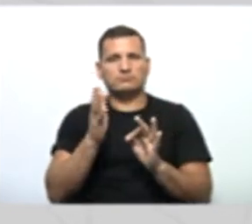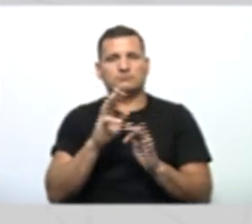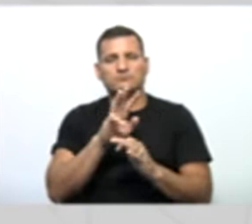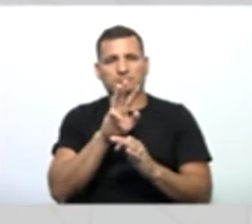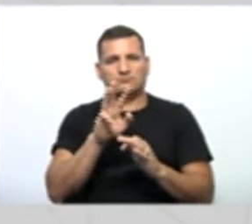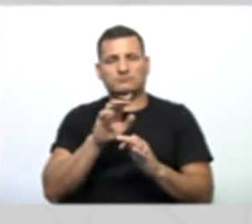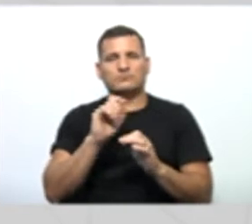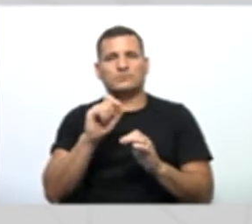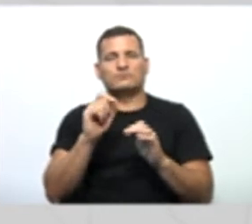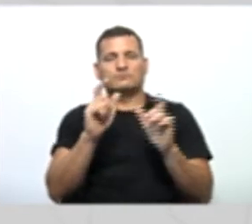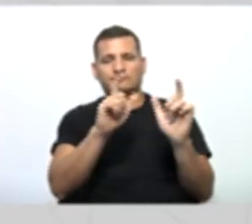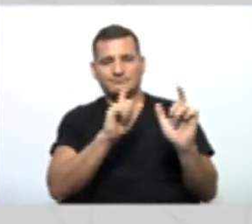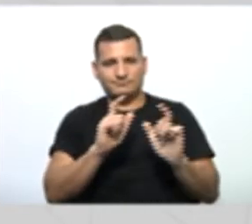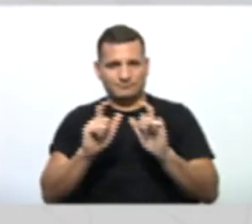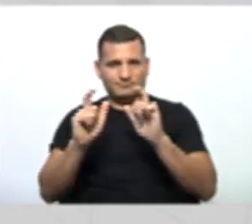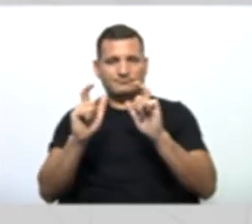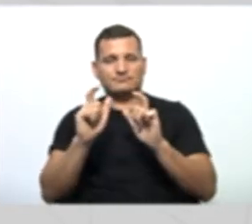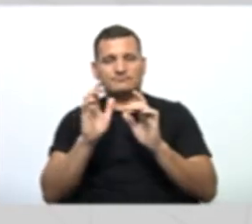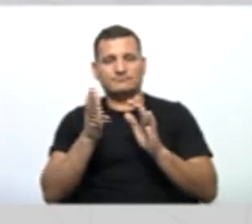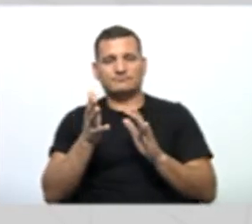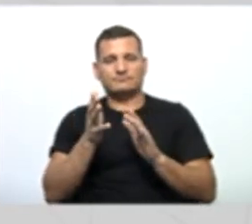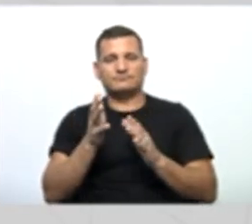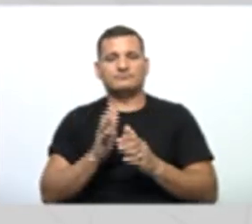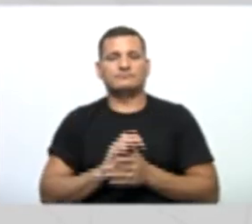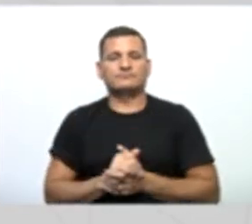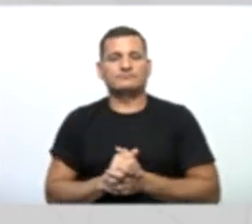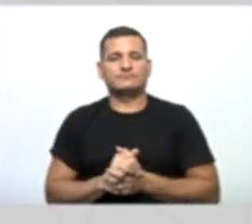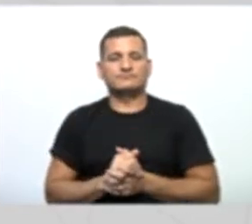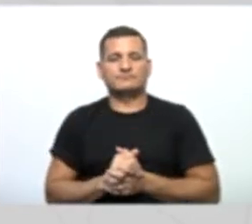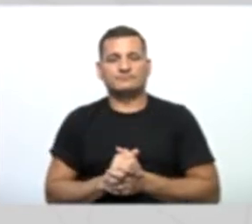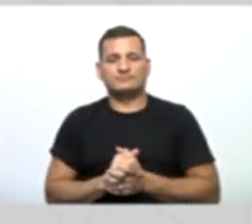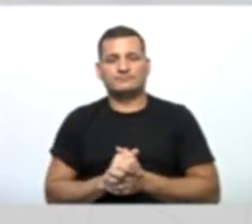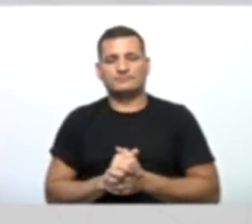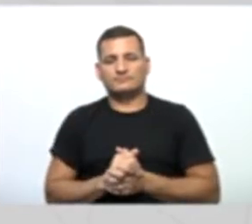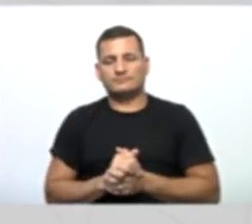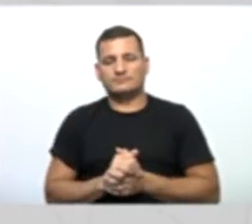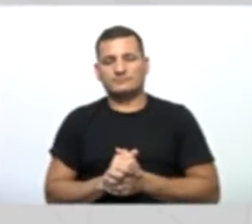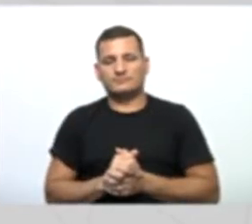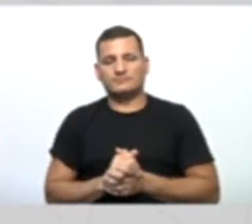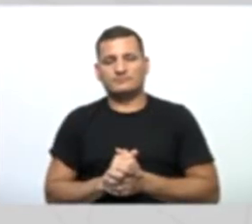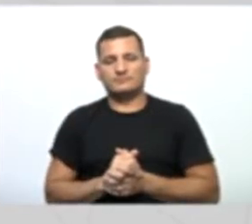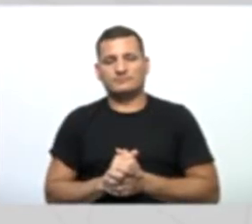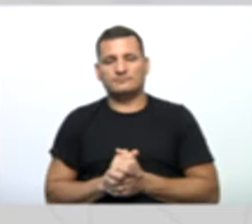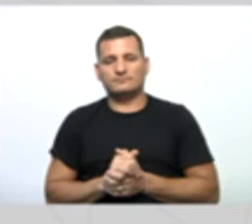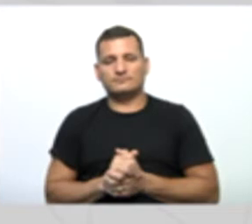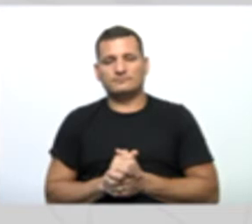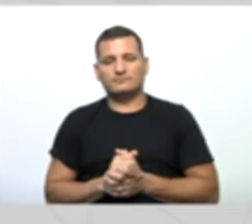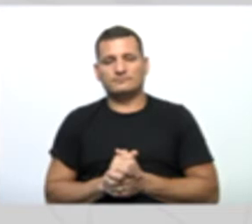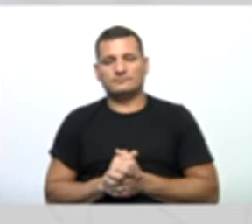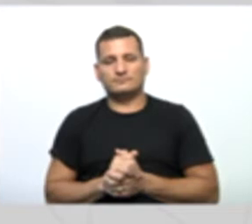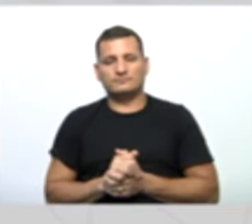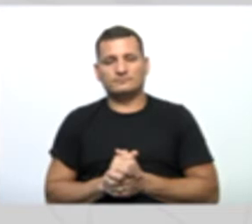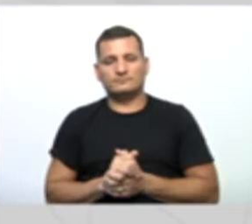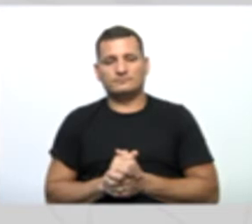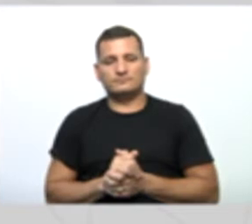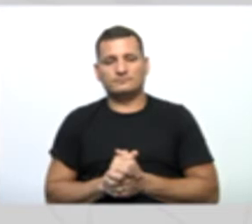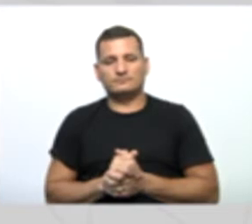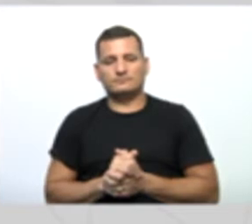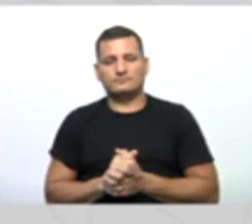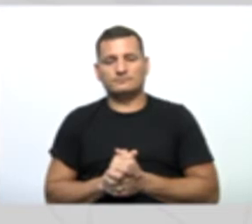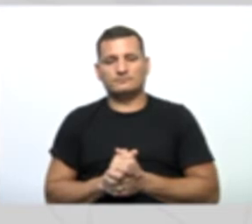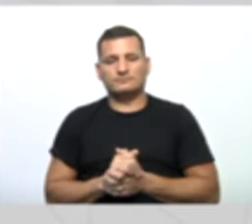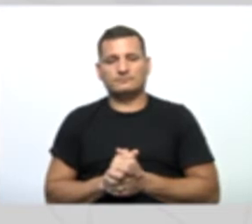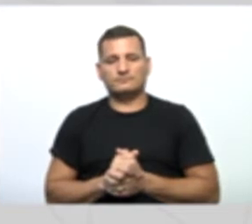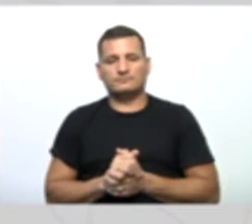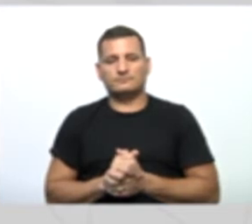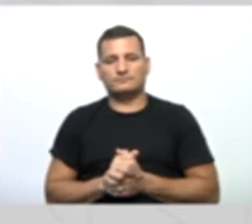os espaçamentos, né? Quais as divs aí que eu vou utilizar quando eu for estar programando. Isso é muito importante você desenvolver a